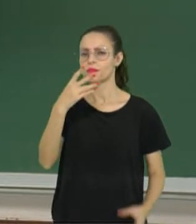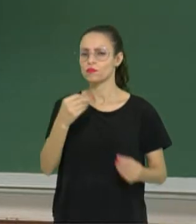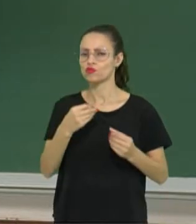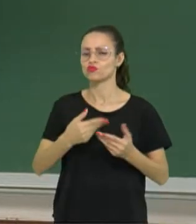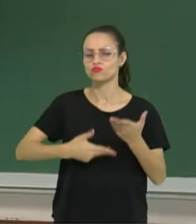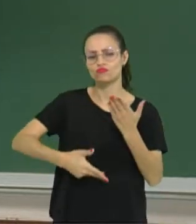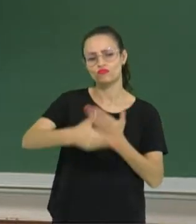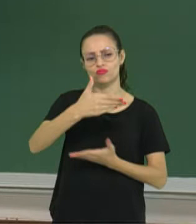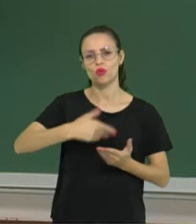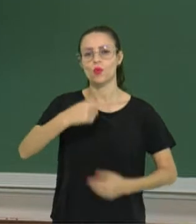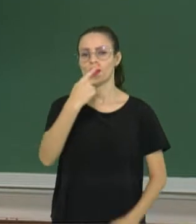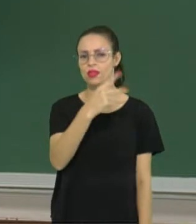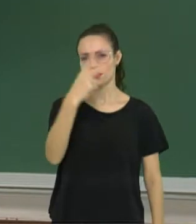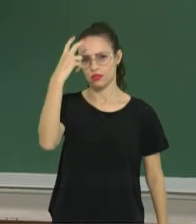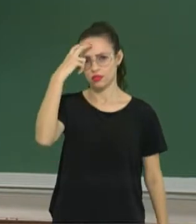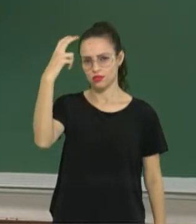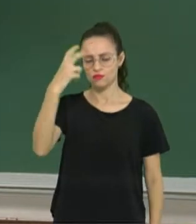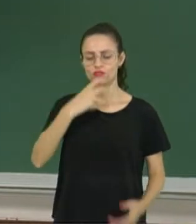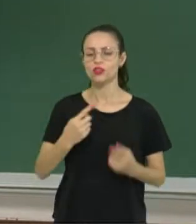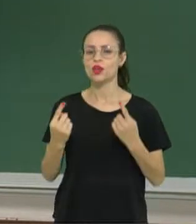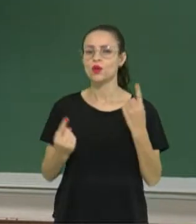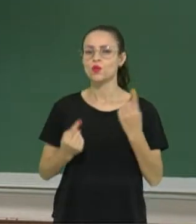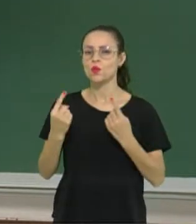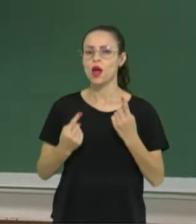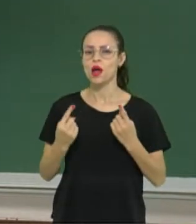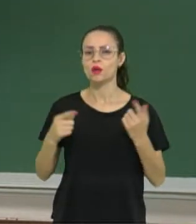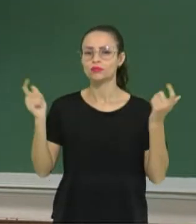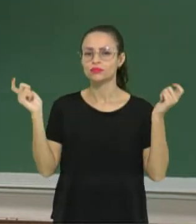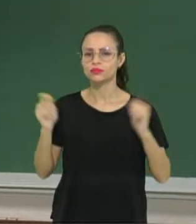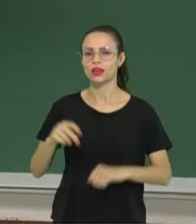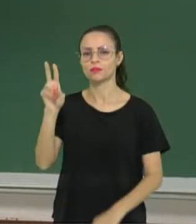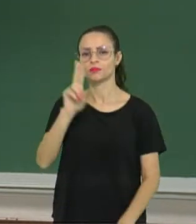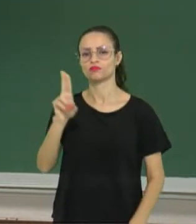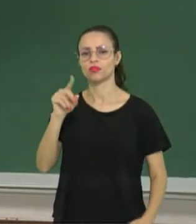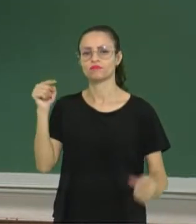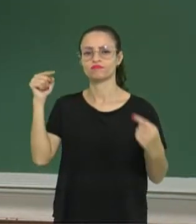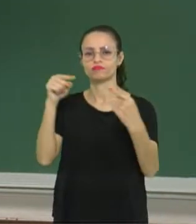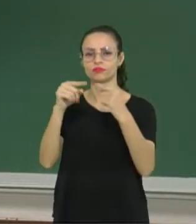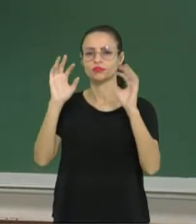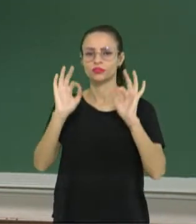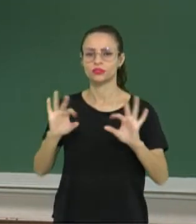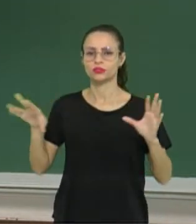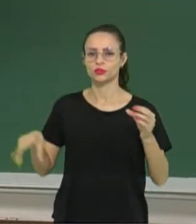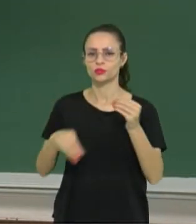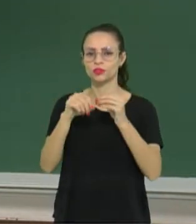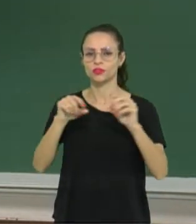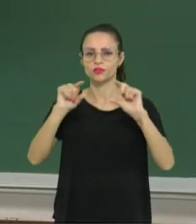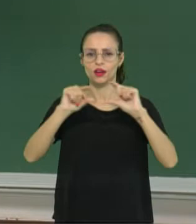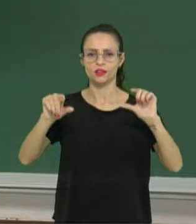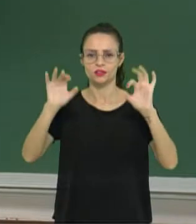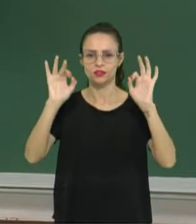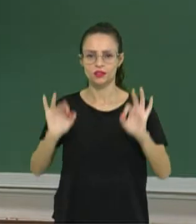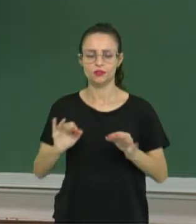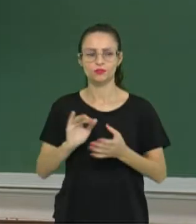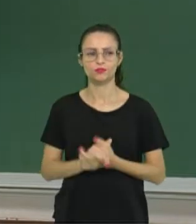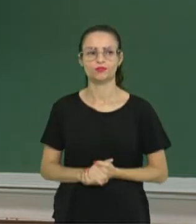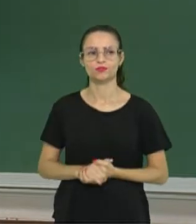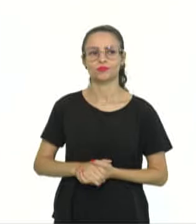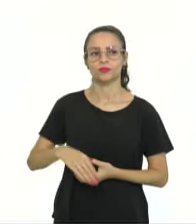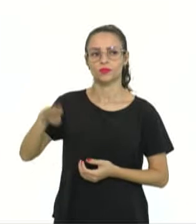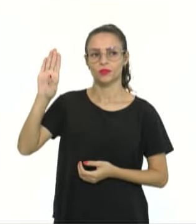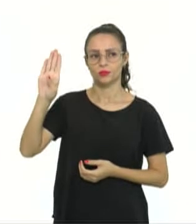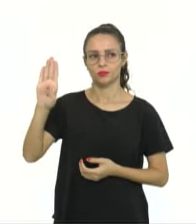sabedoria. Qual das três expressões eu posso utilizar ali para que complemente a frase de forma correta? E a